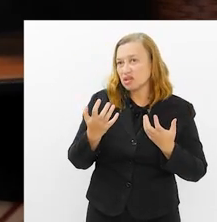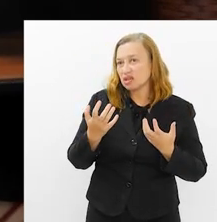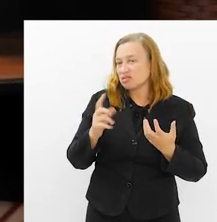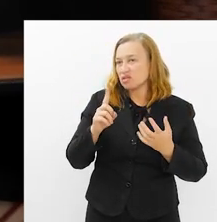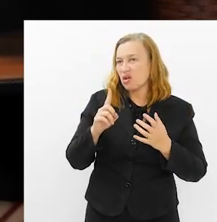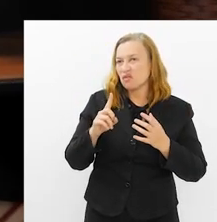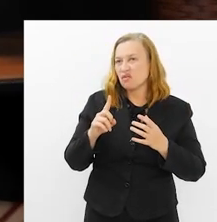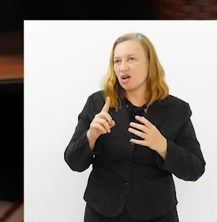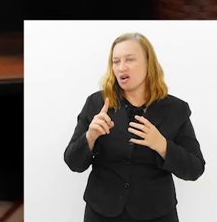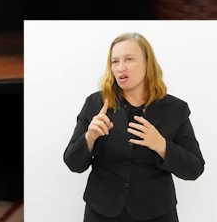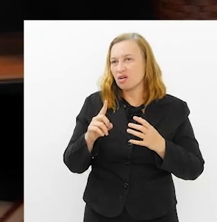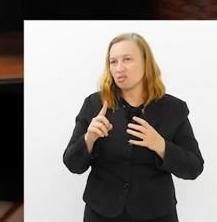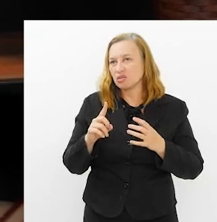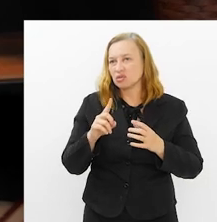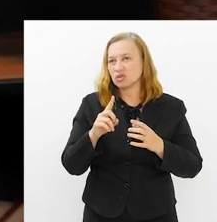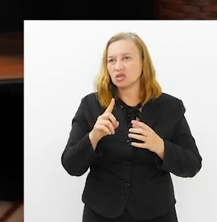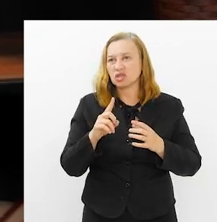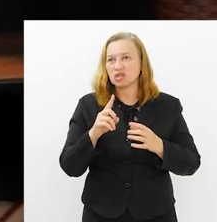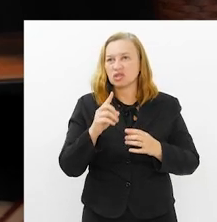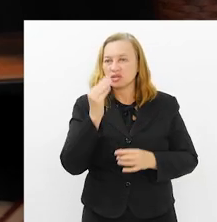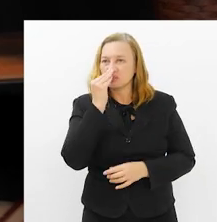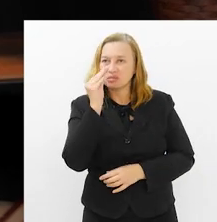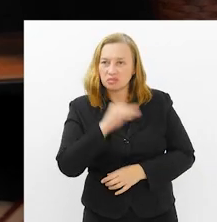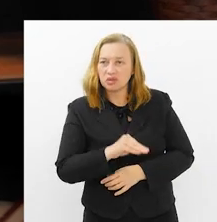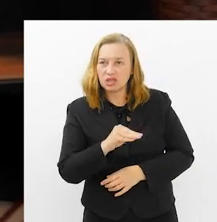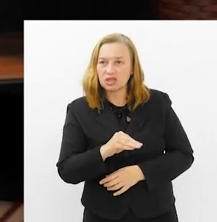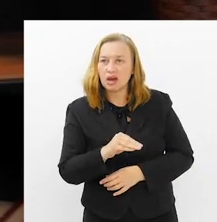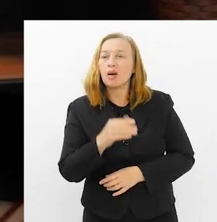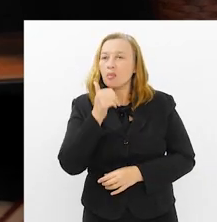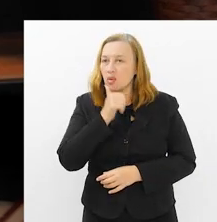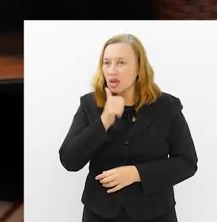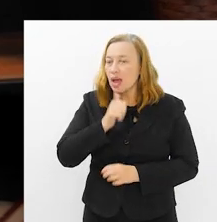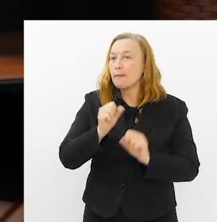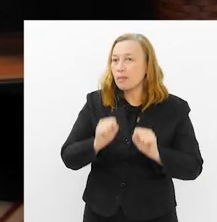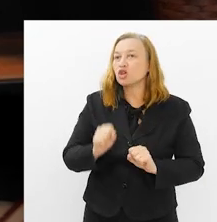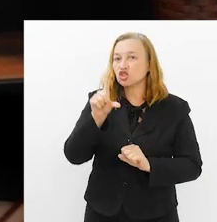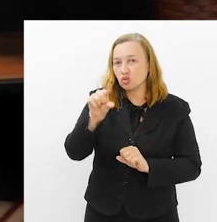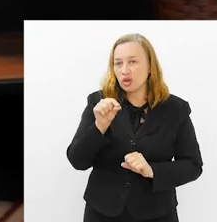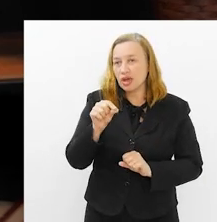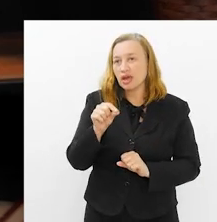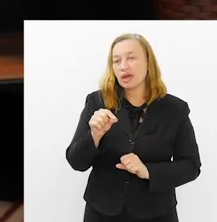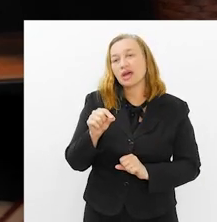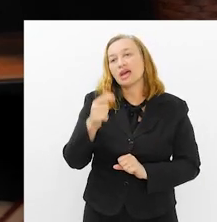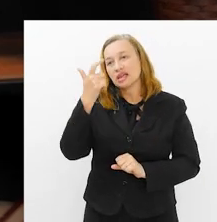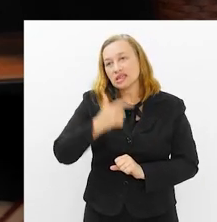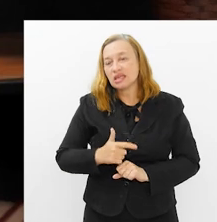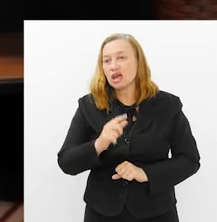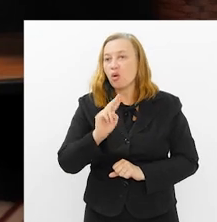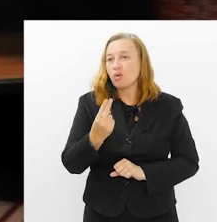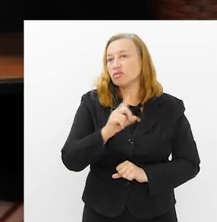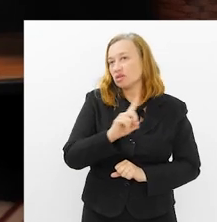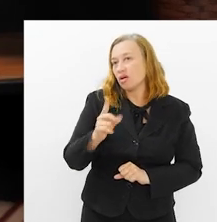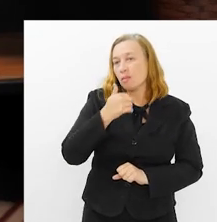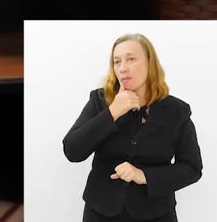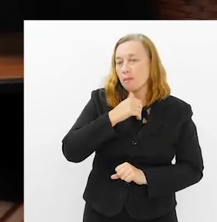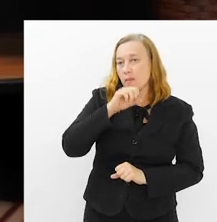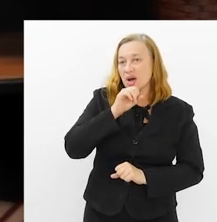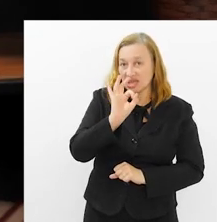diriam nessa questão de não vamos mais polemizar? A mulher pode ou não querer ser mãe,